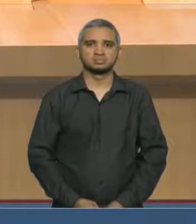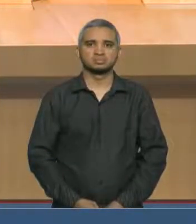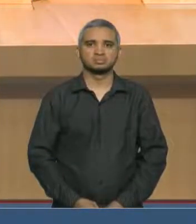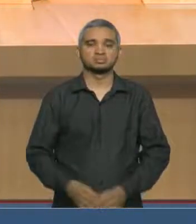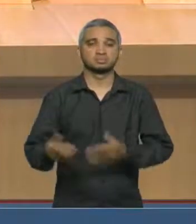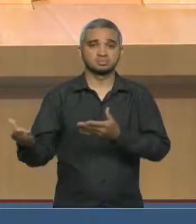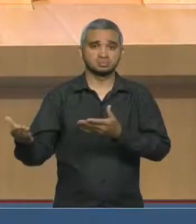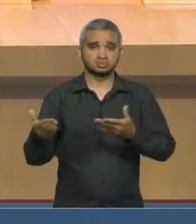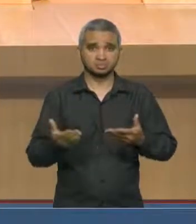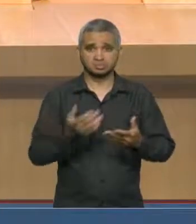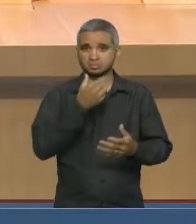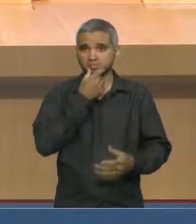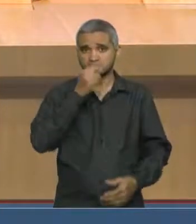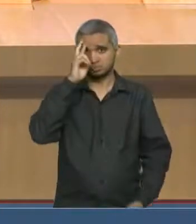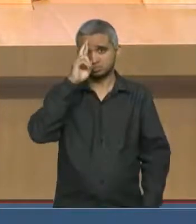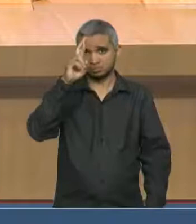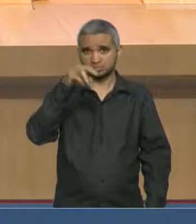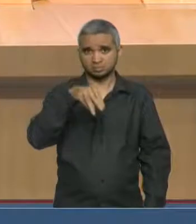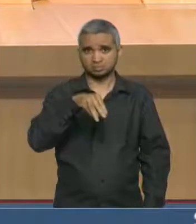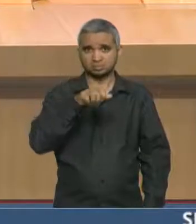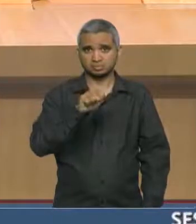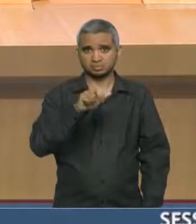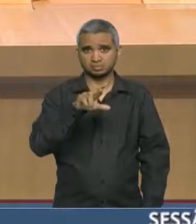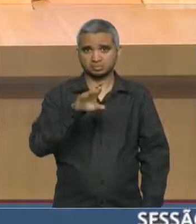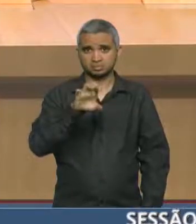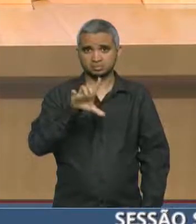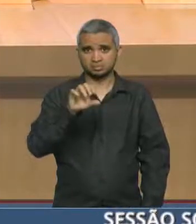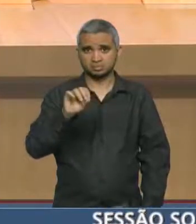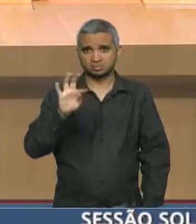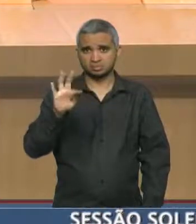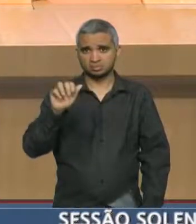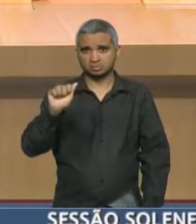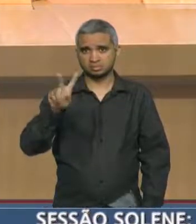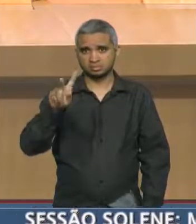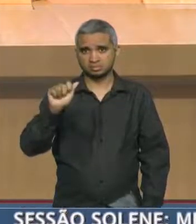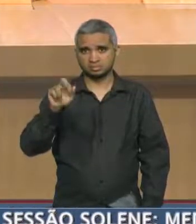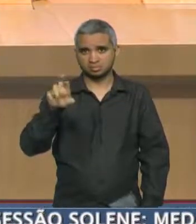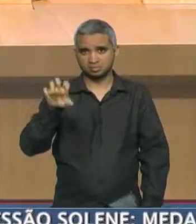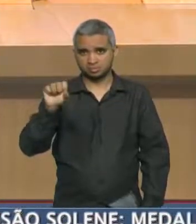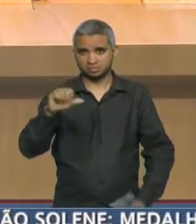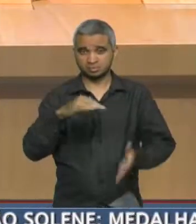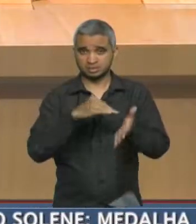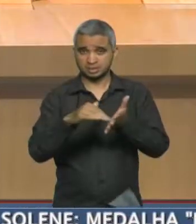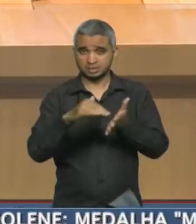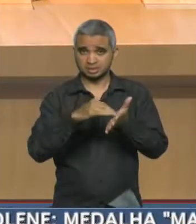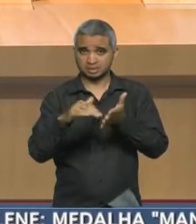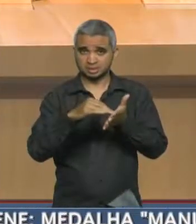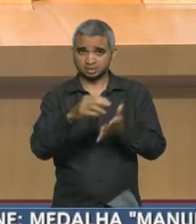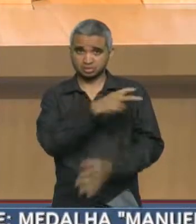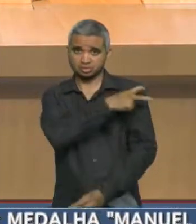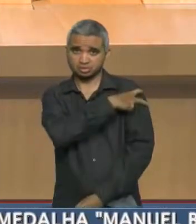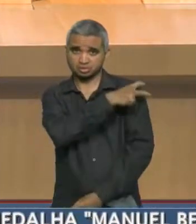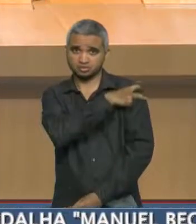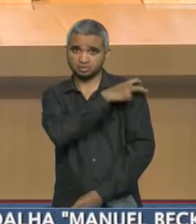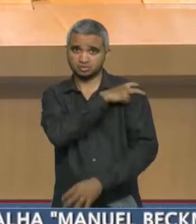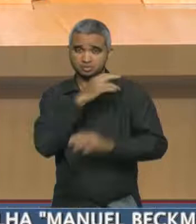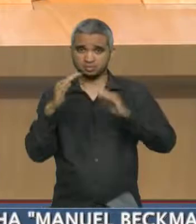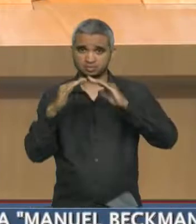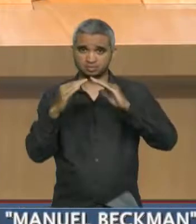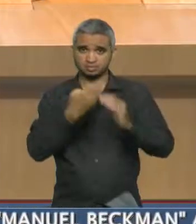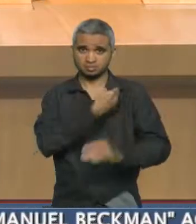Excelentíssimo senhor Marcelo Tavares, secretário-chefe da Casa Civil, neste ato representando o